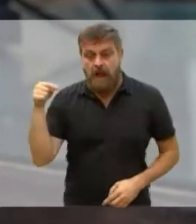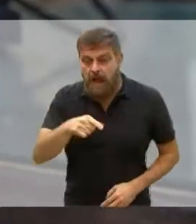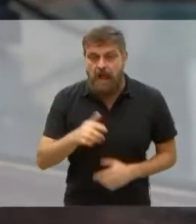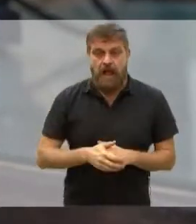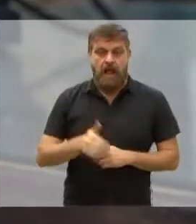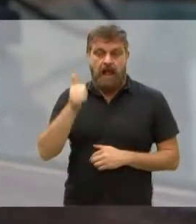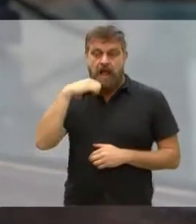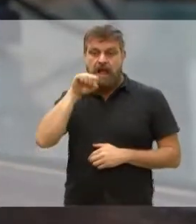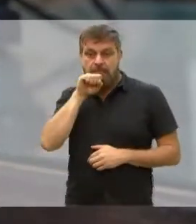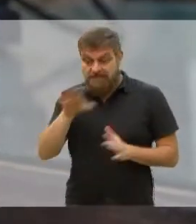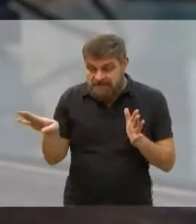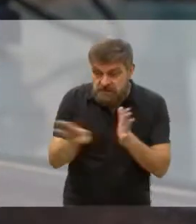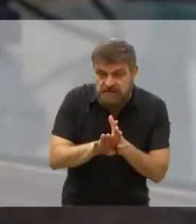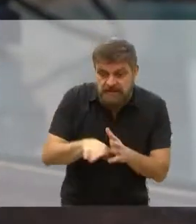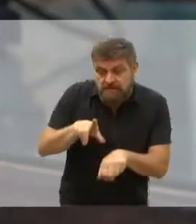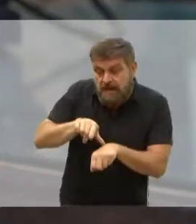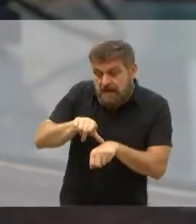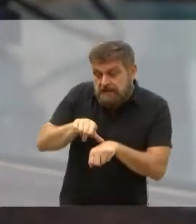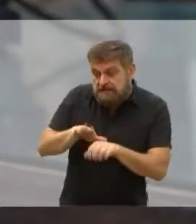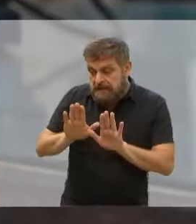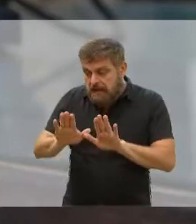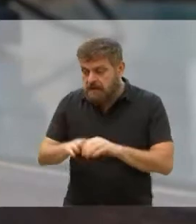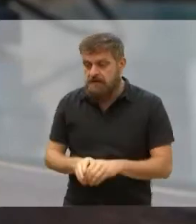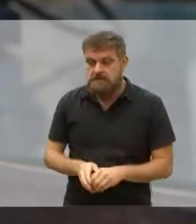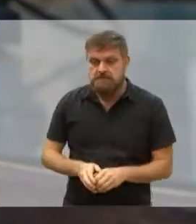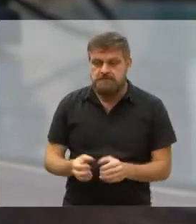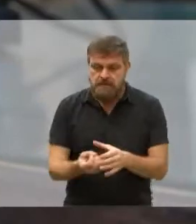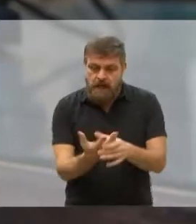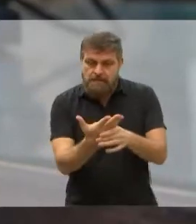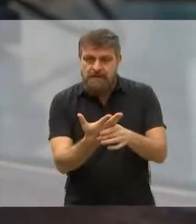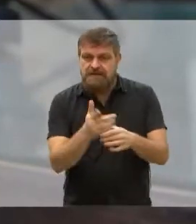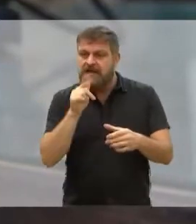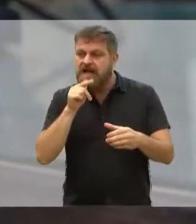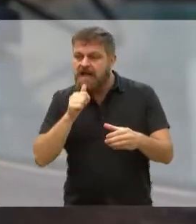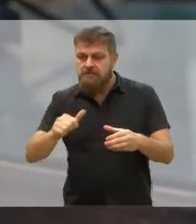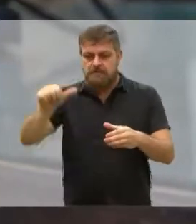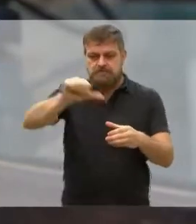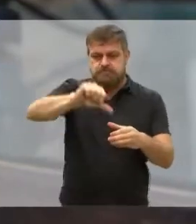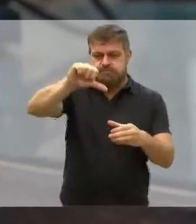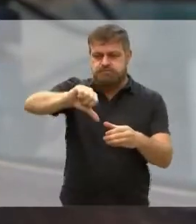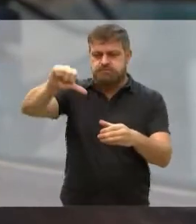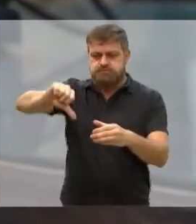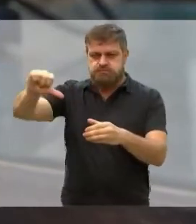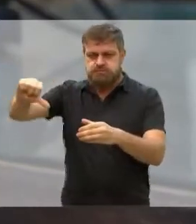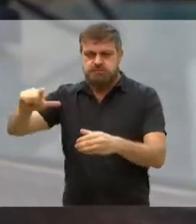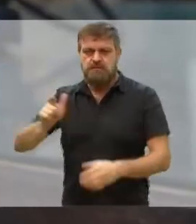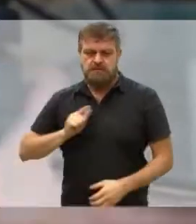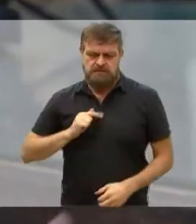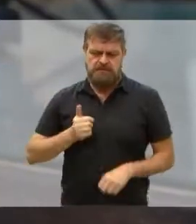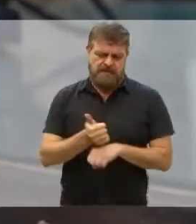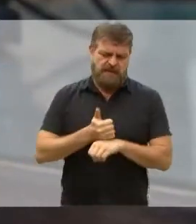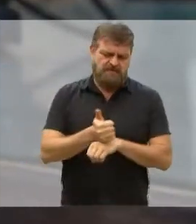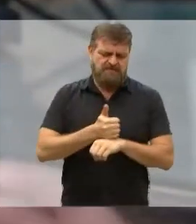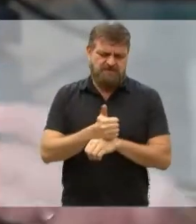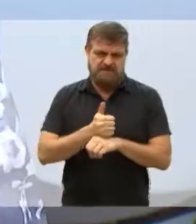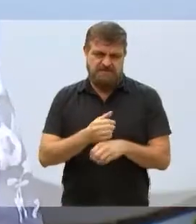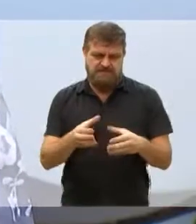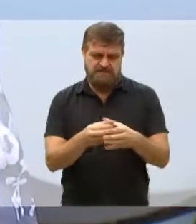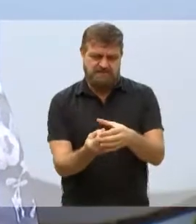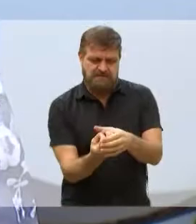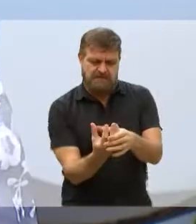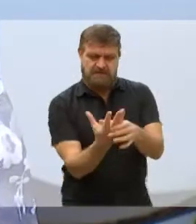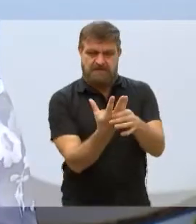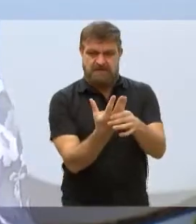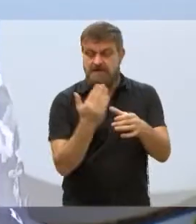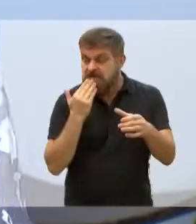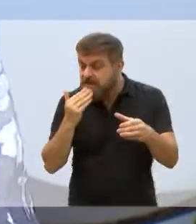para chegar, vai atrasar 15 minutinhos, você não faz uma gentileza? Molha as plantas. Mas não é por molhar a planta, o jardineiro molha as plantas. Talvez a planta nem